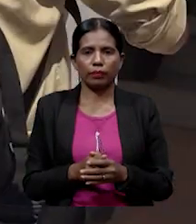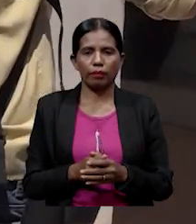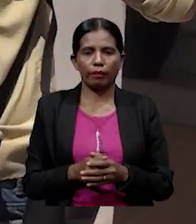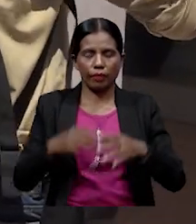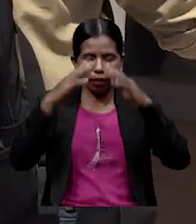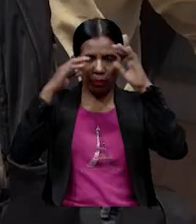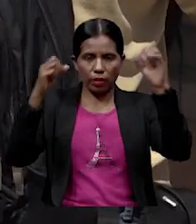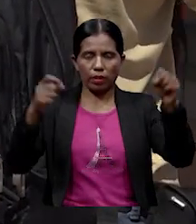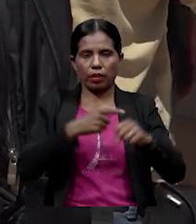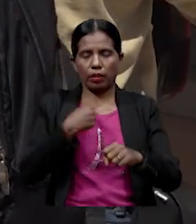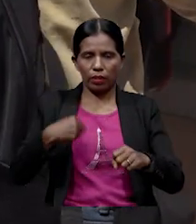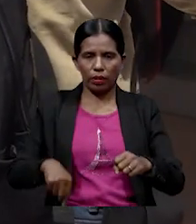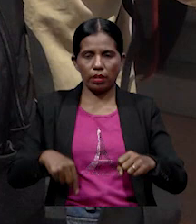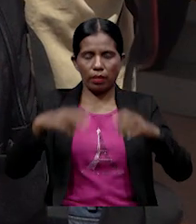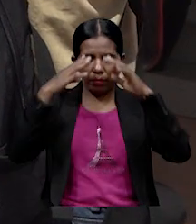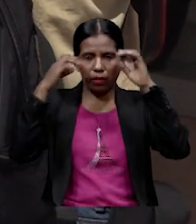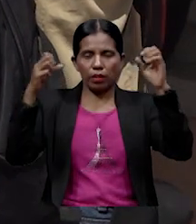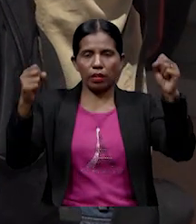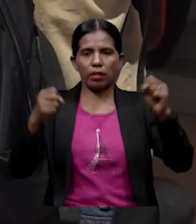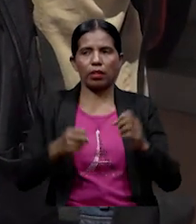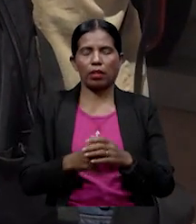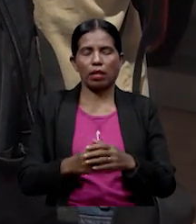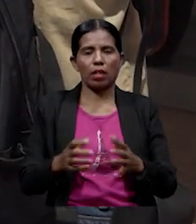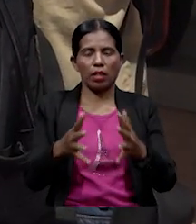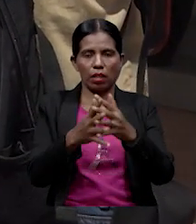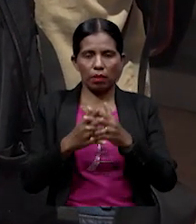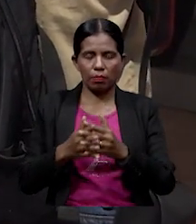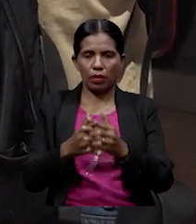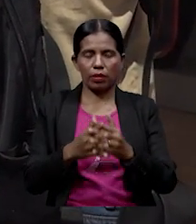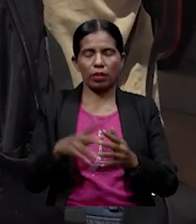presidente China, presidente América,